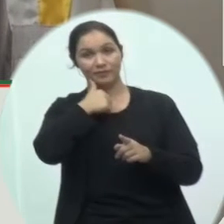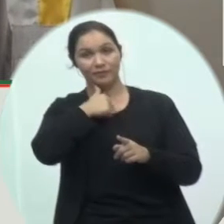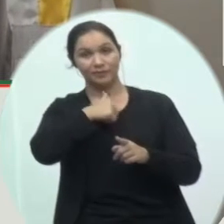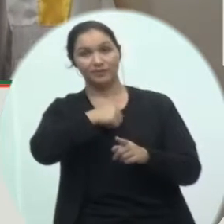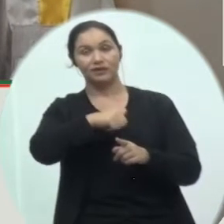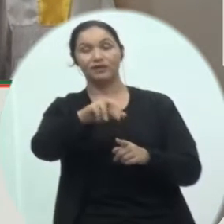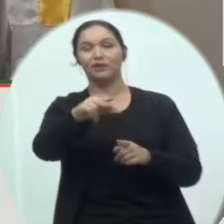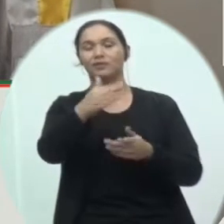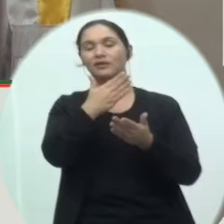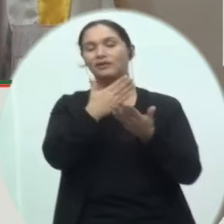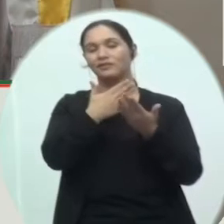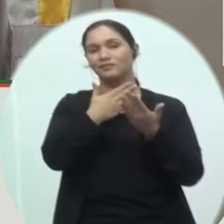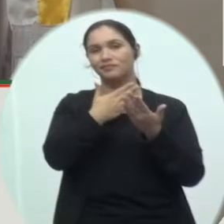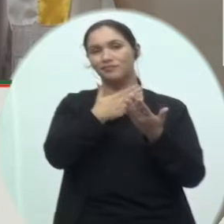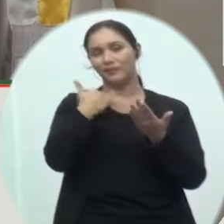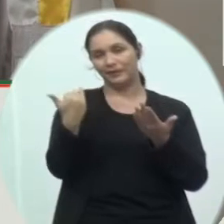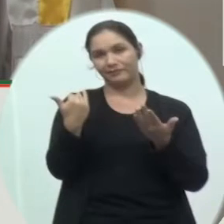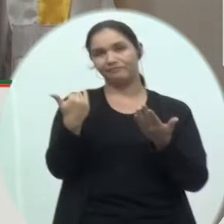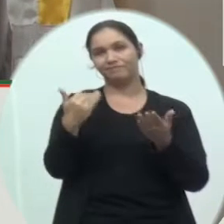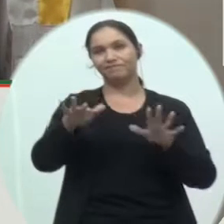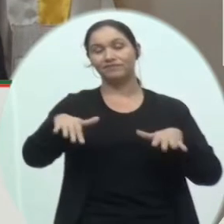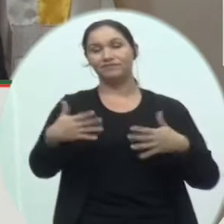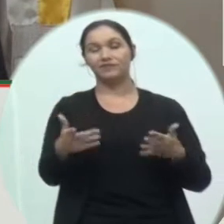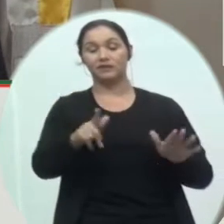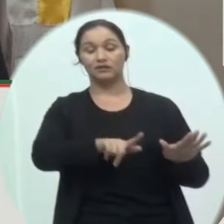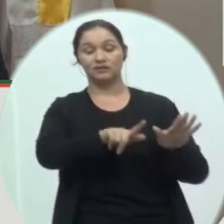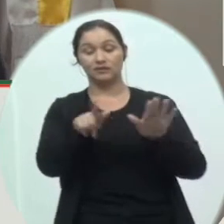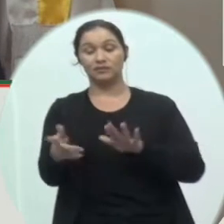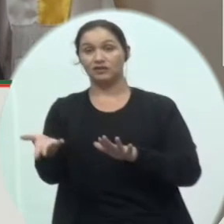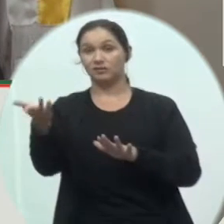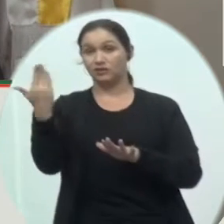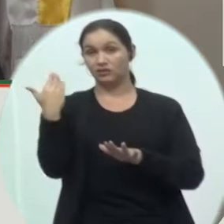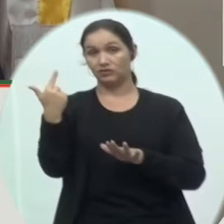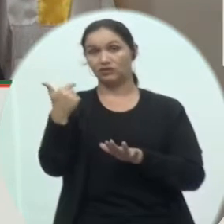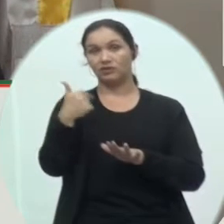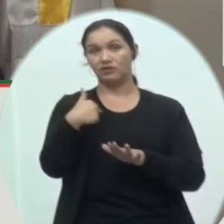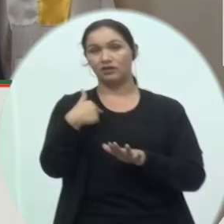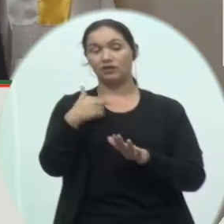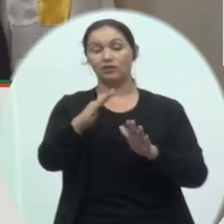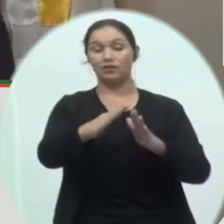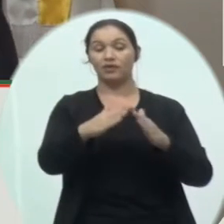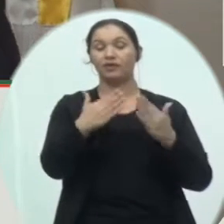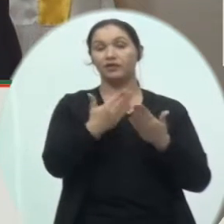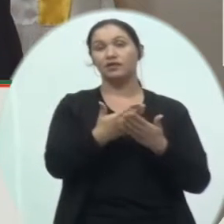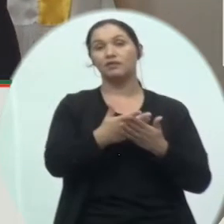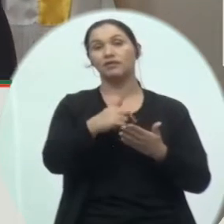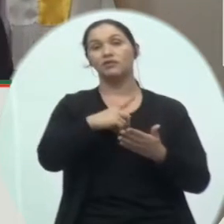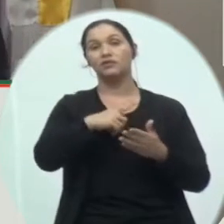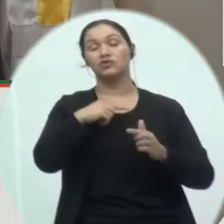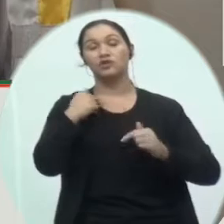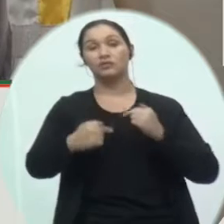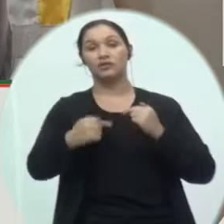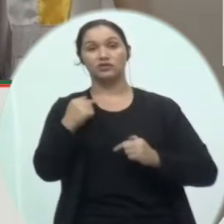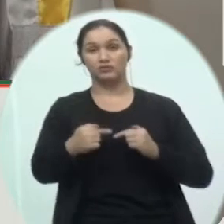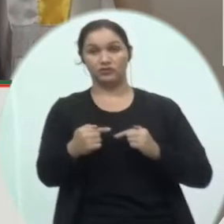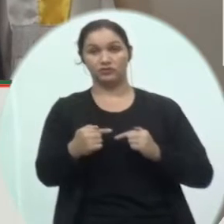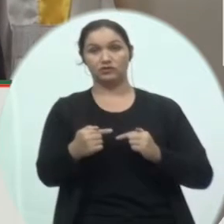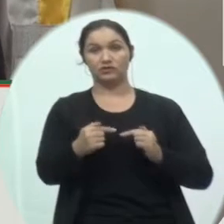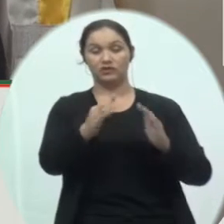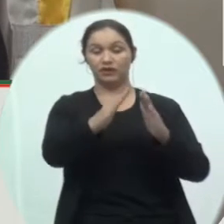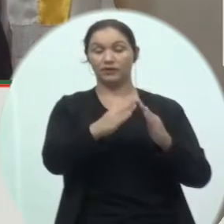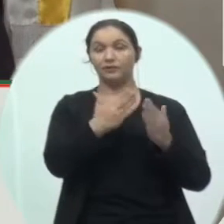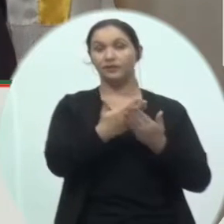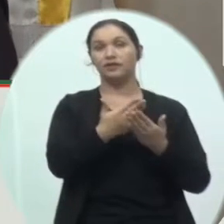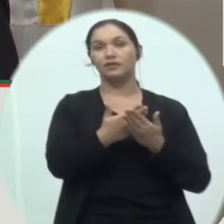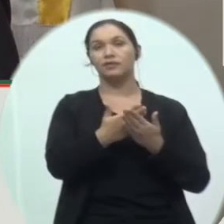todos. Na semana que passou, eu tinha um requerimento para discutir, que era um requerimento